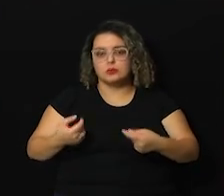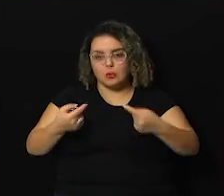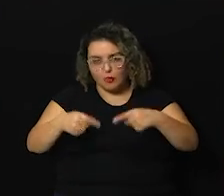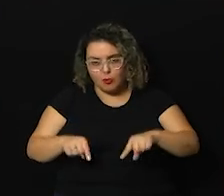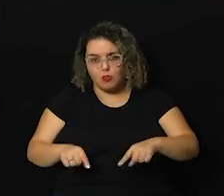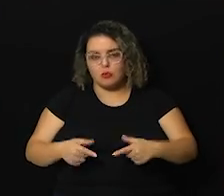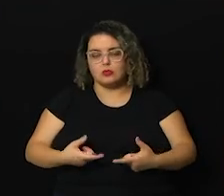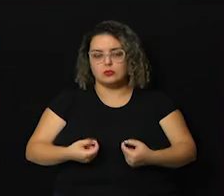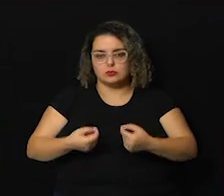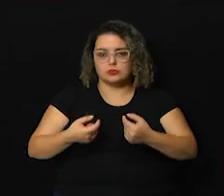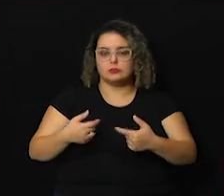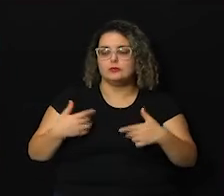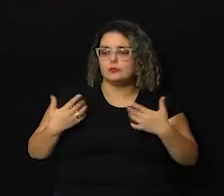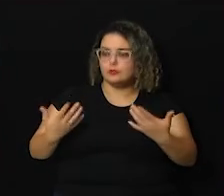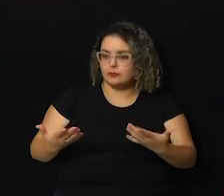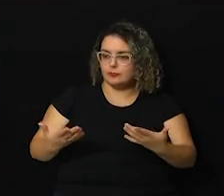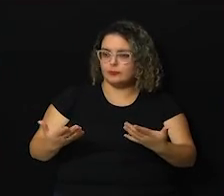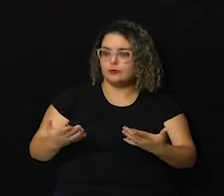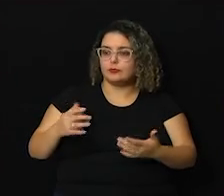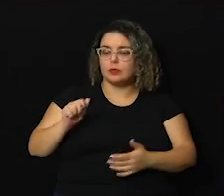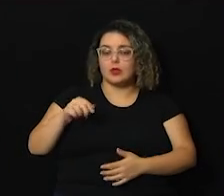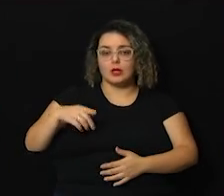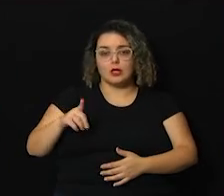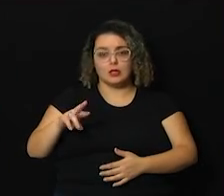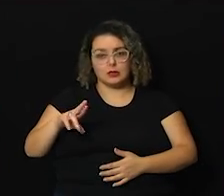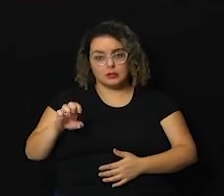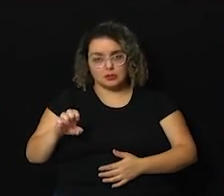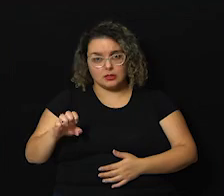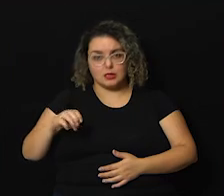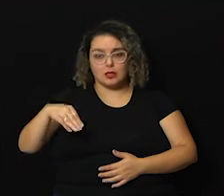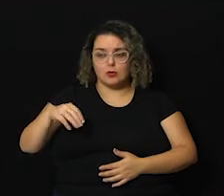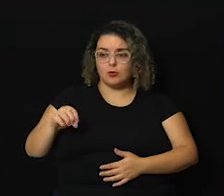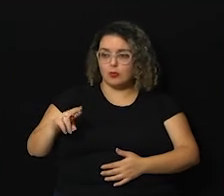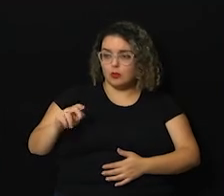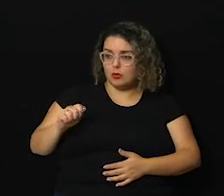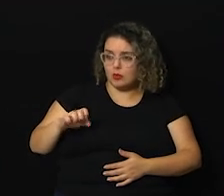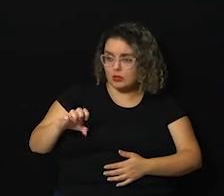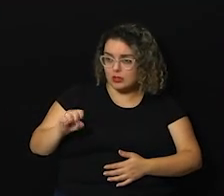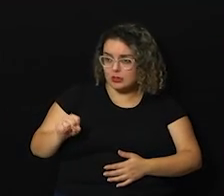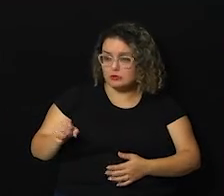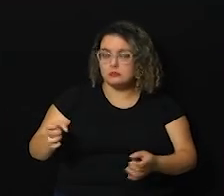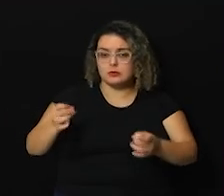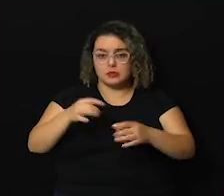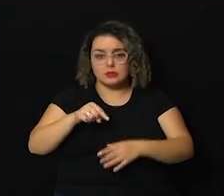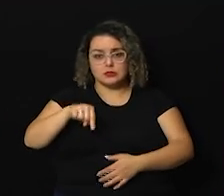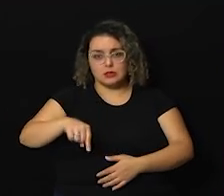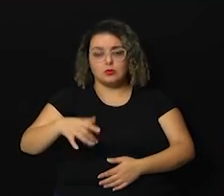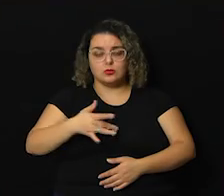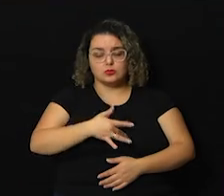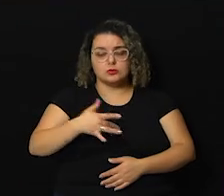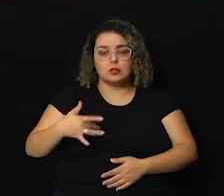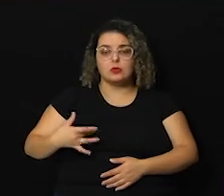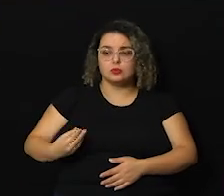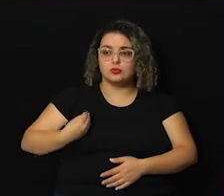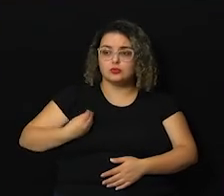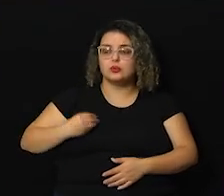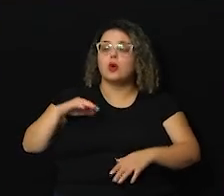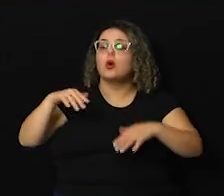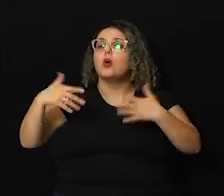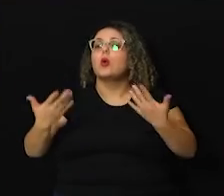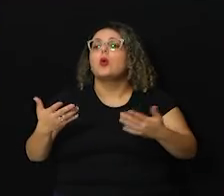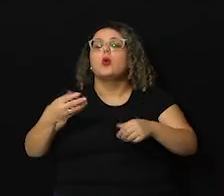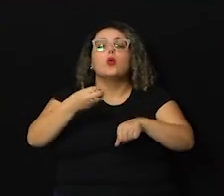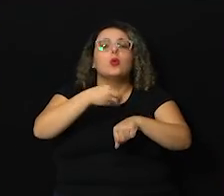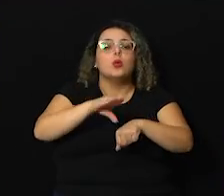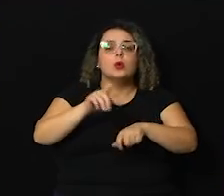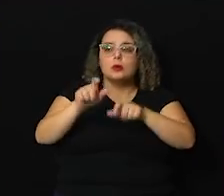contra o câncer. Dr. André Moraes, oncologista, para a gente encerrar o Saúde e a Vida de hoje, qual o